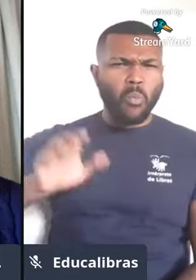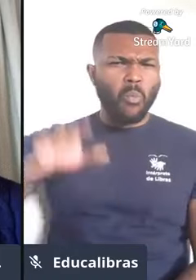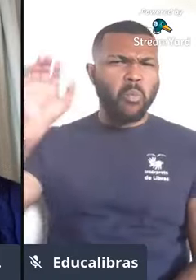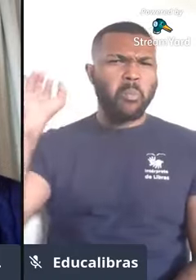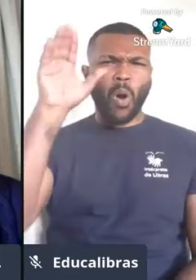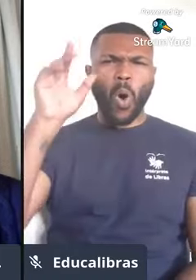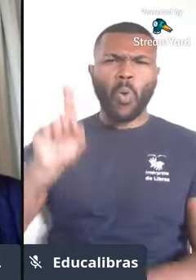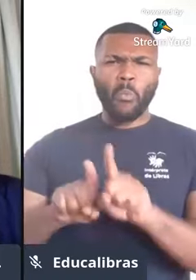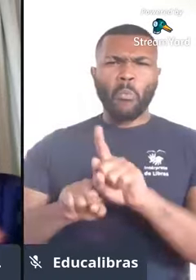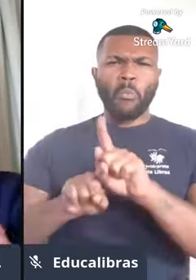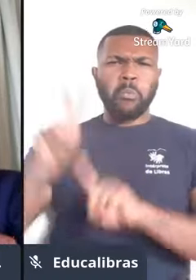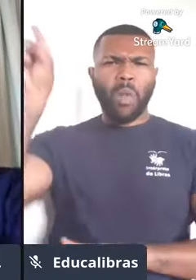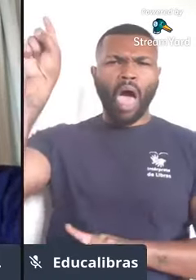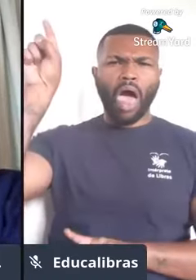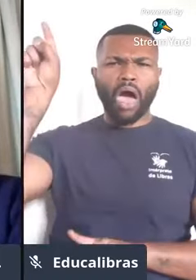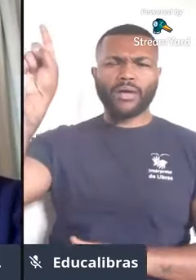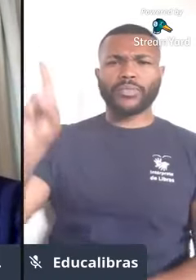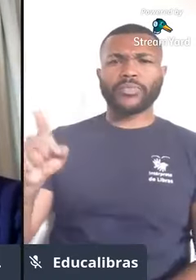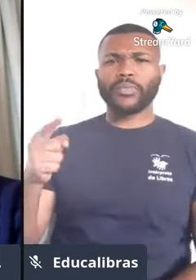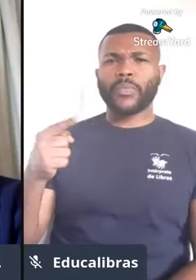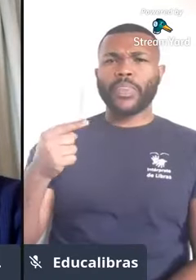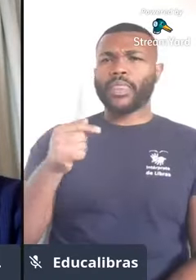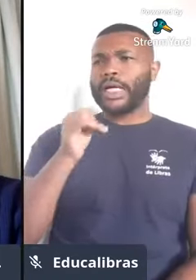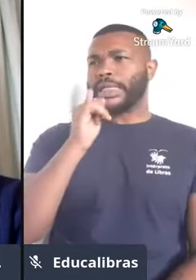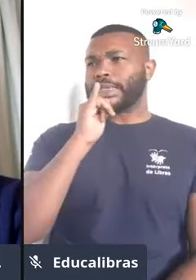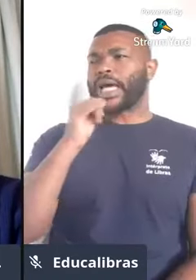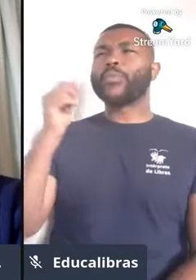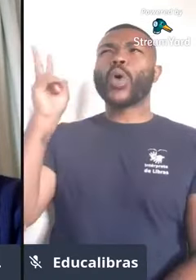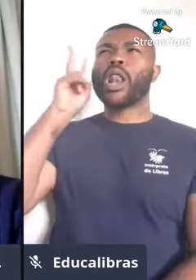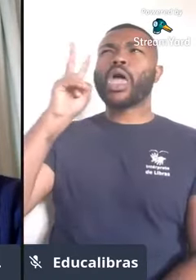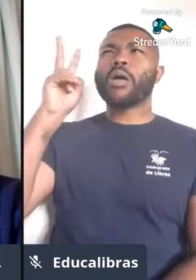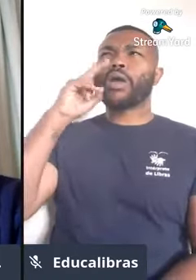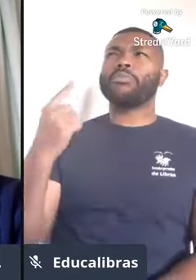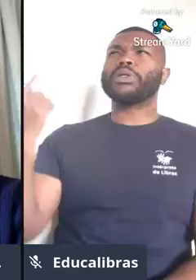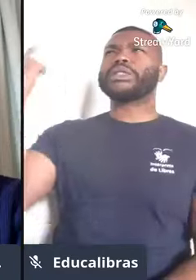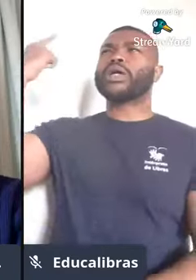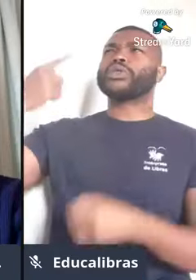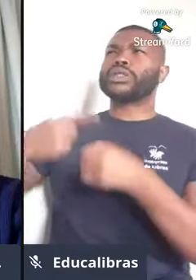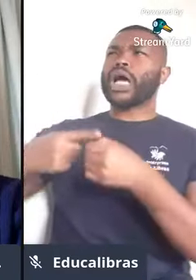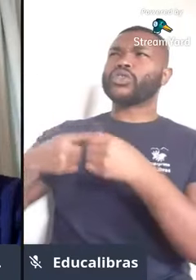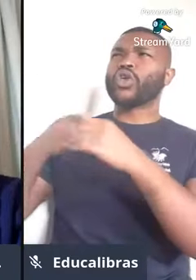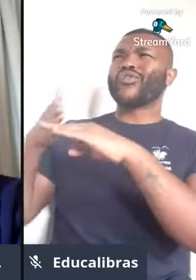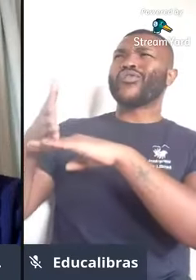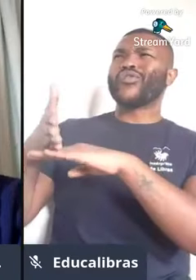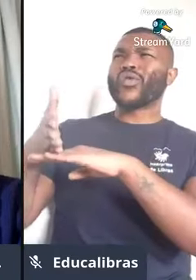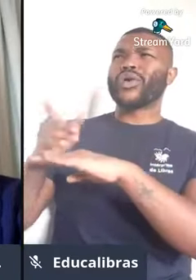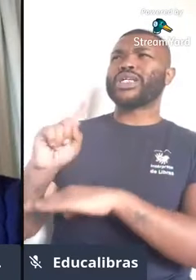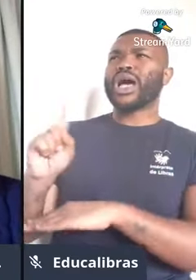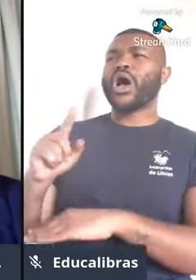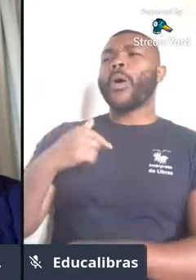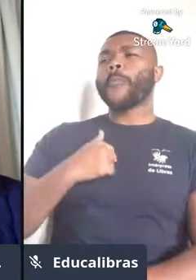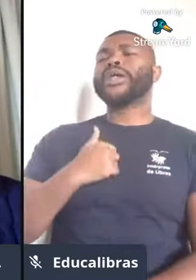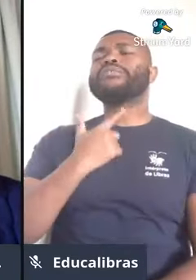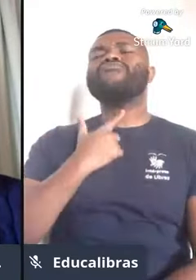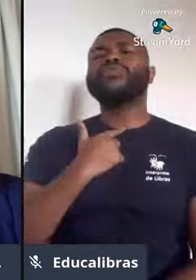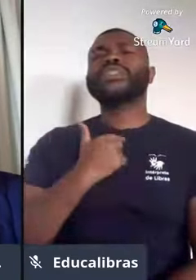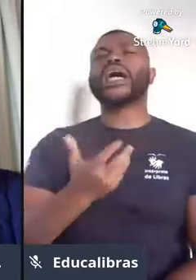acho que eu não estou lembrado de ter ido para Dracena, mas é uma cidade que eu sempre quis conhecer. É uma cidade